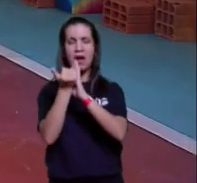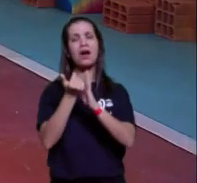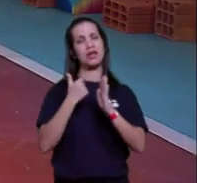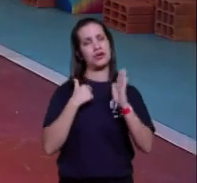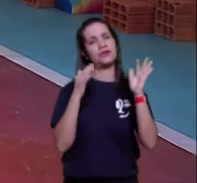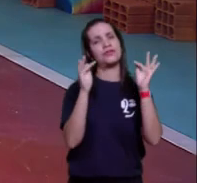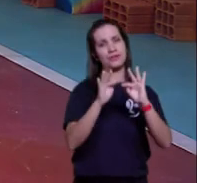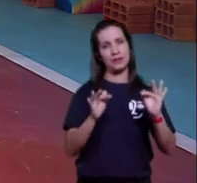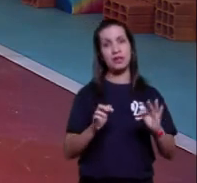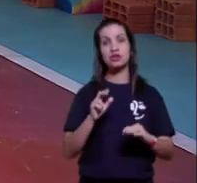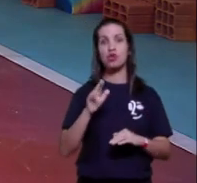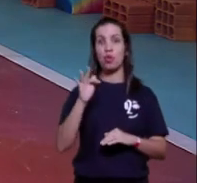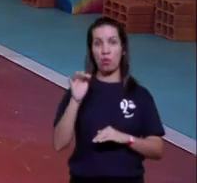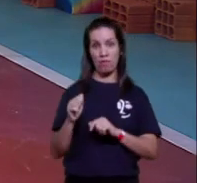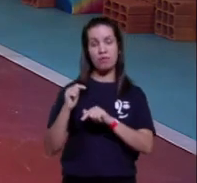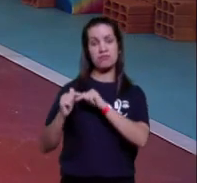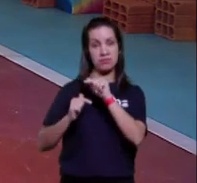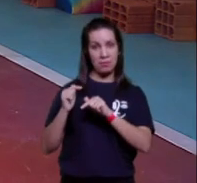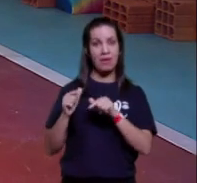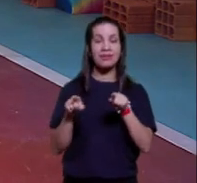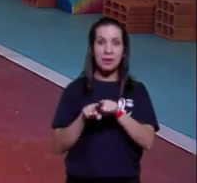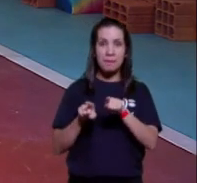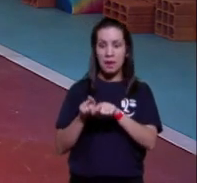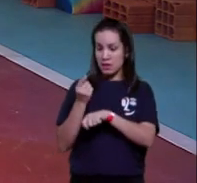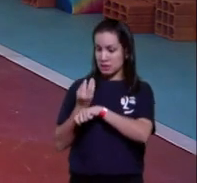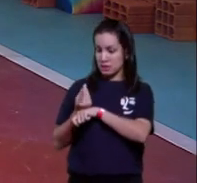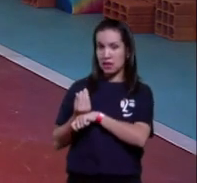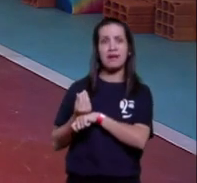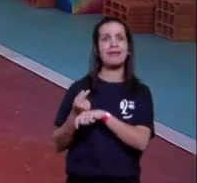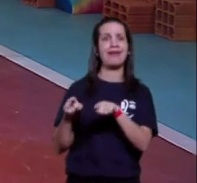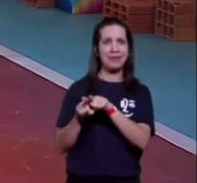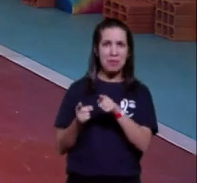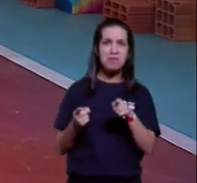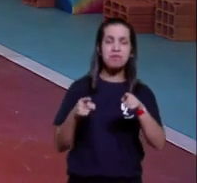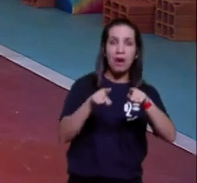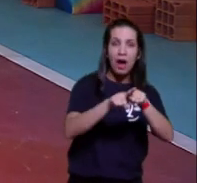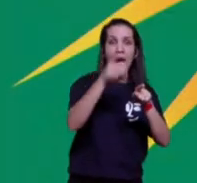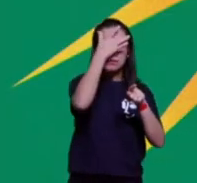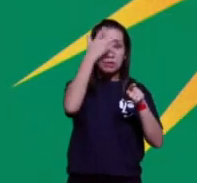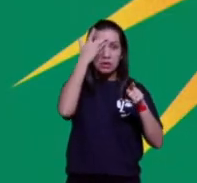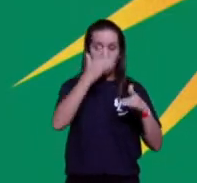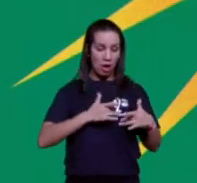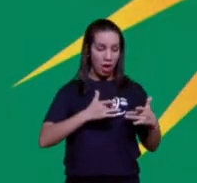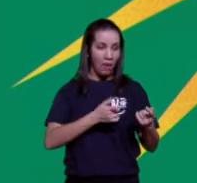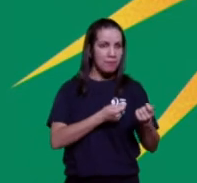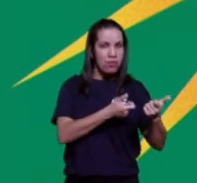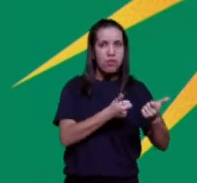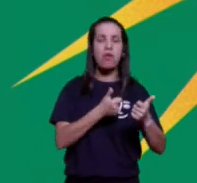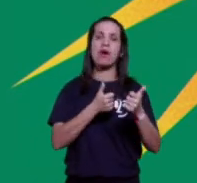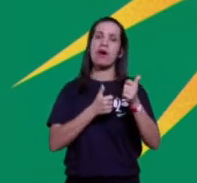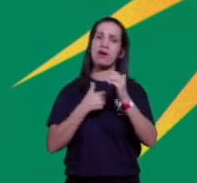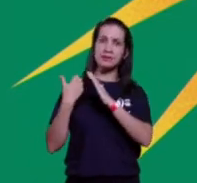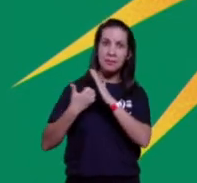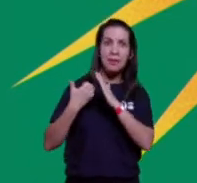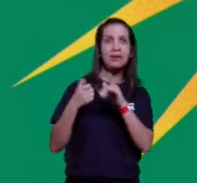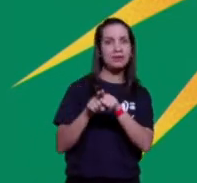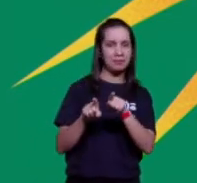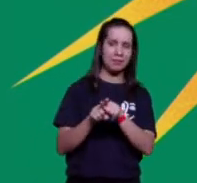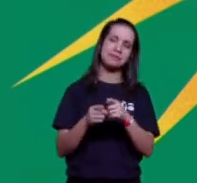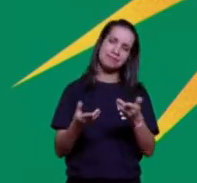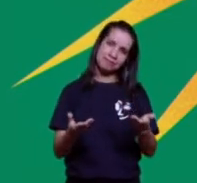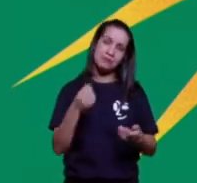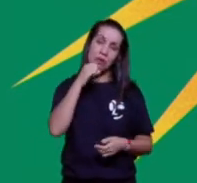fazendo esse trabalho, que o Santander tenha entrado nisso, que as pessoas estejam doando, as empresas também, porque tudo bem,